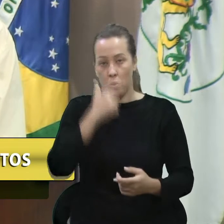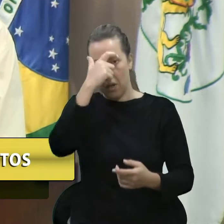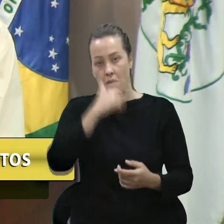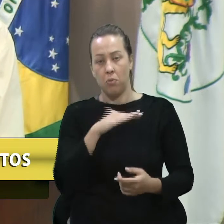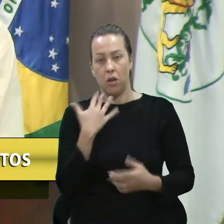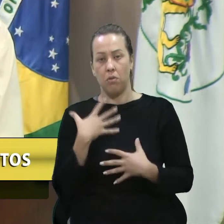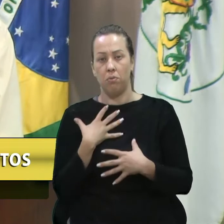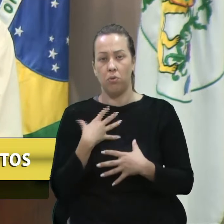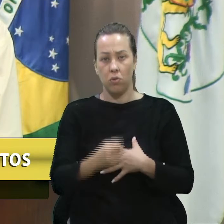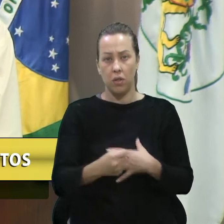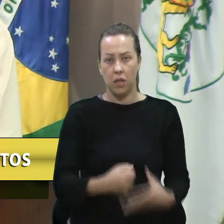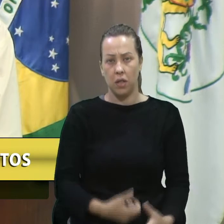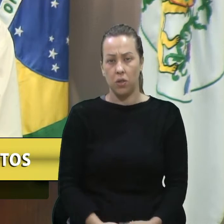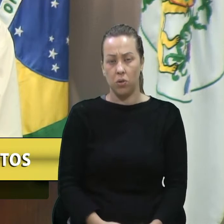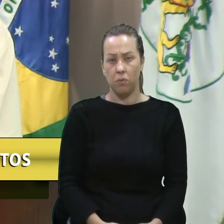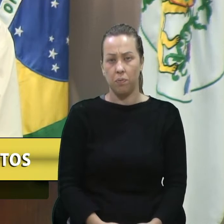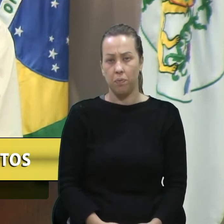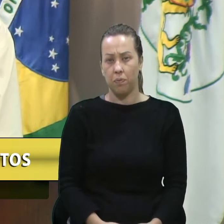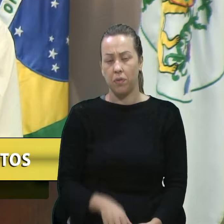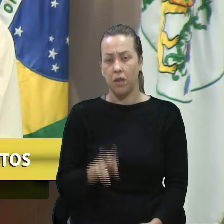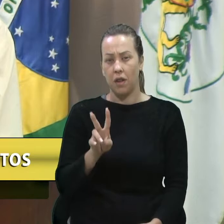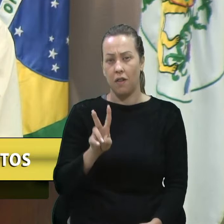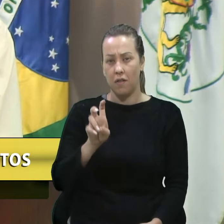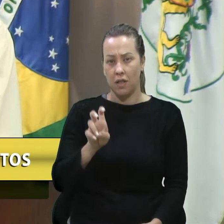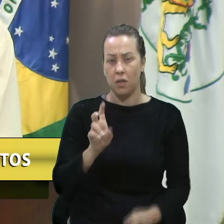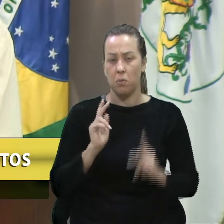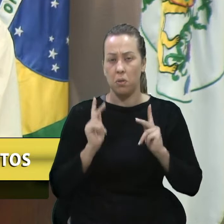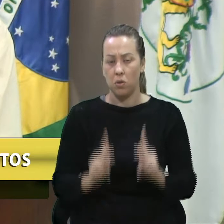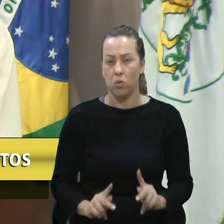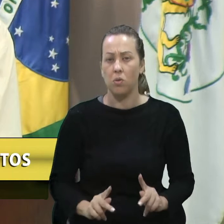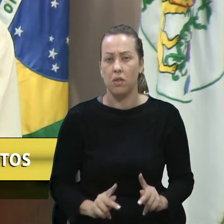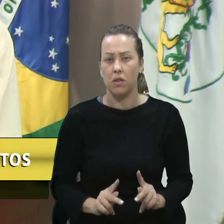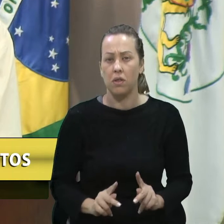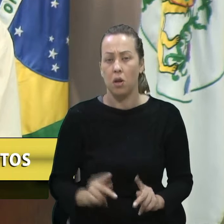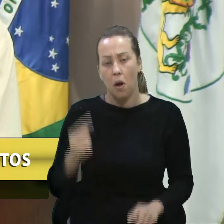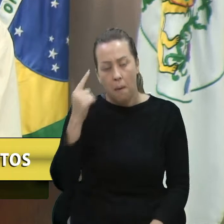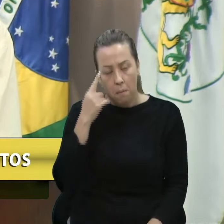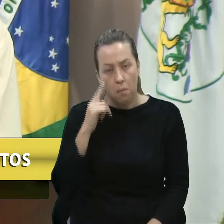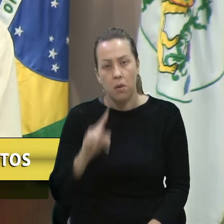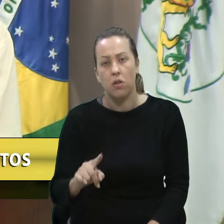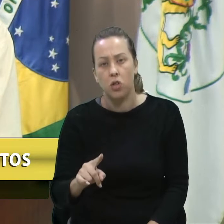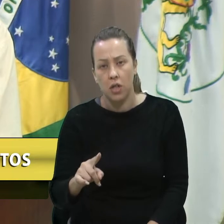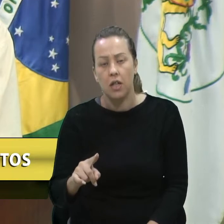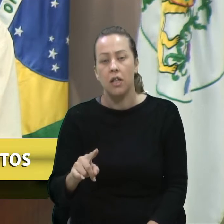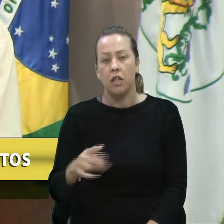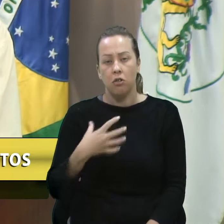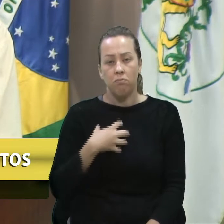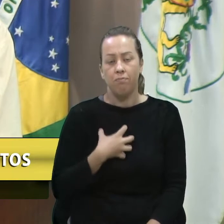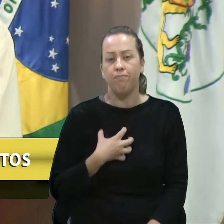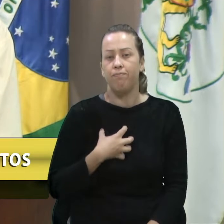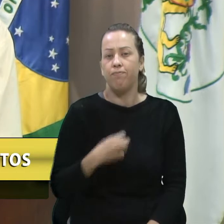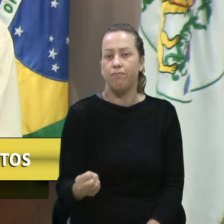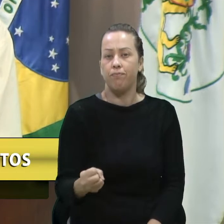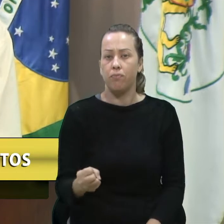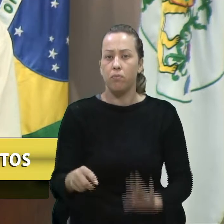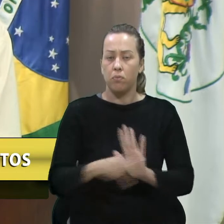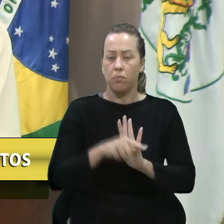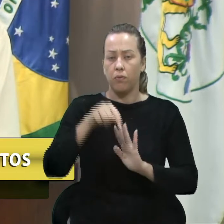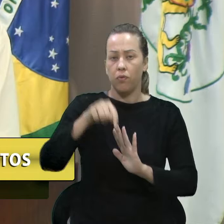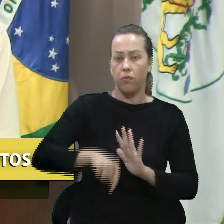suicídio. E 25 pessoas por dia tiram a própria vida no